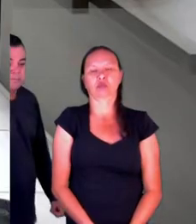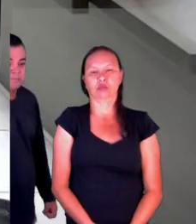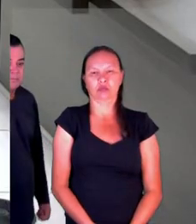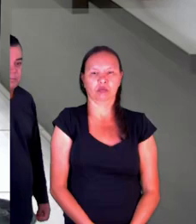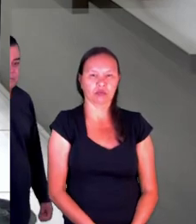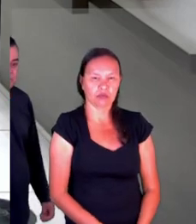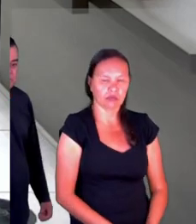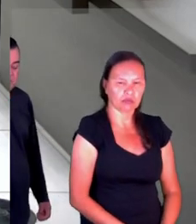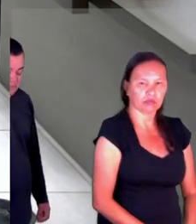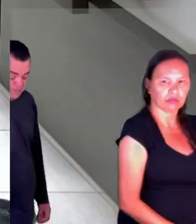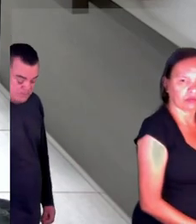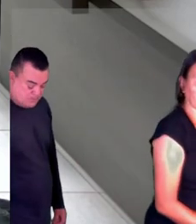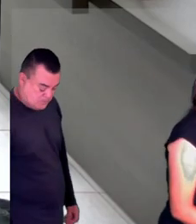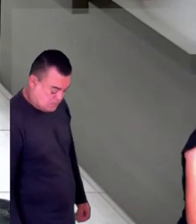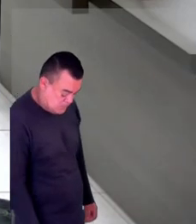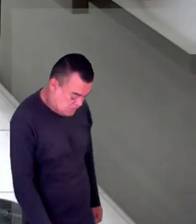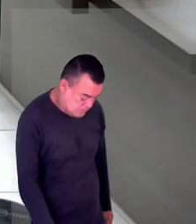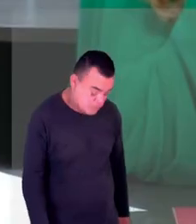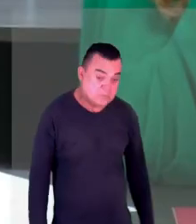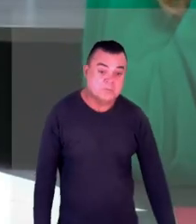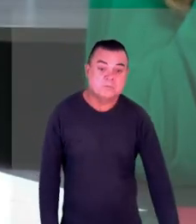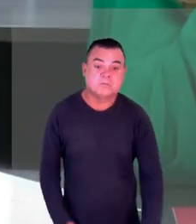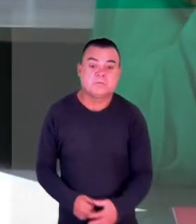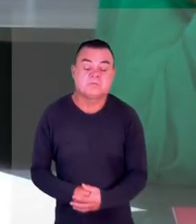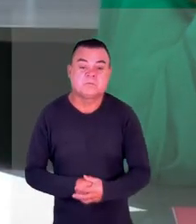eh Dr André